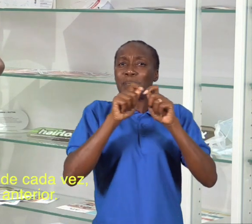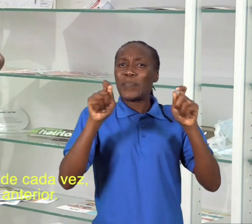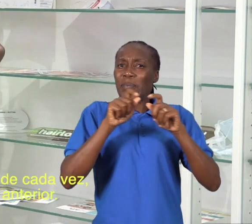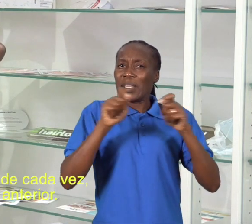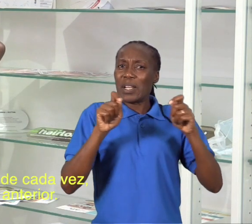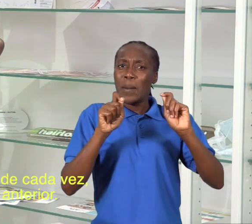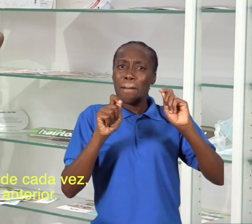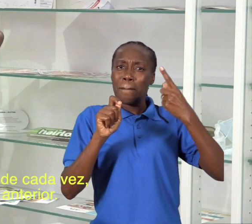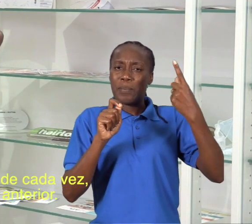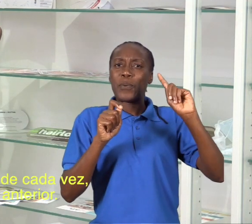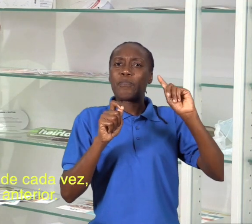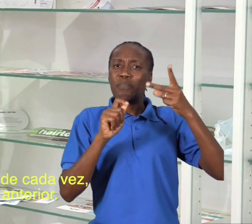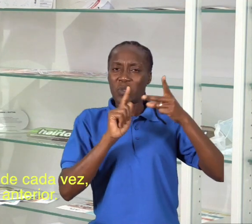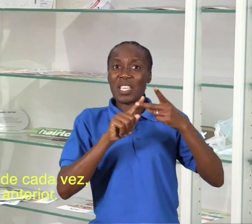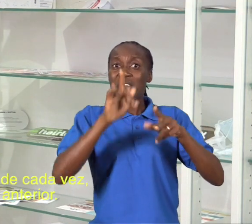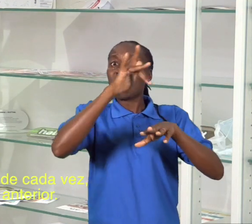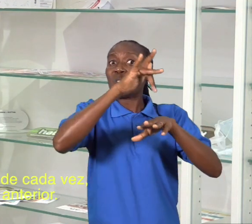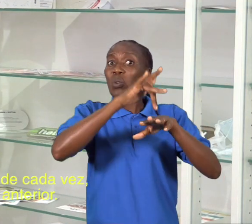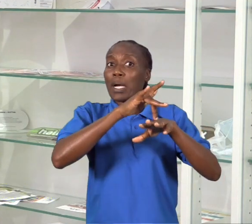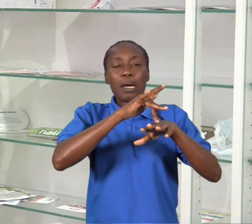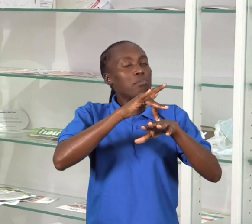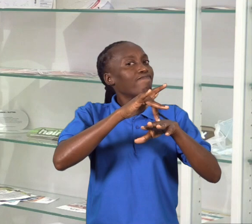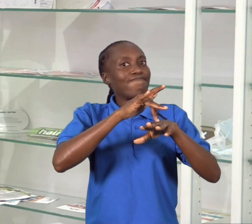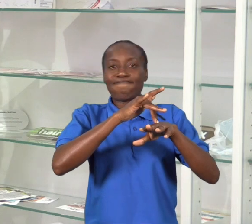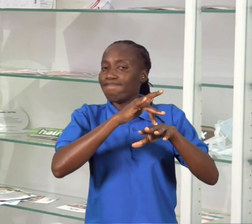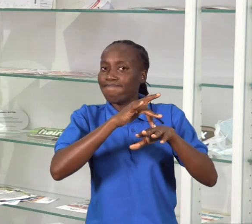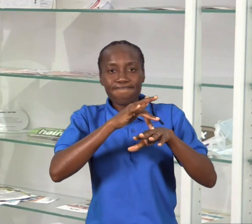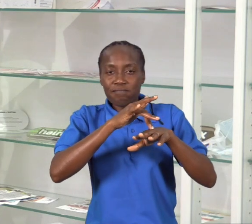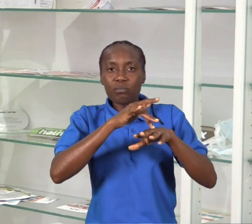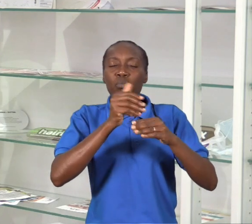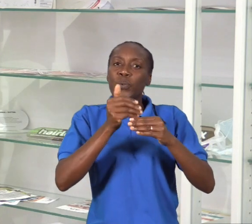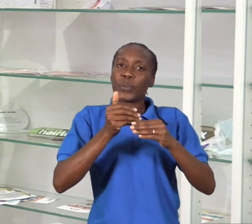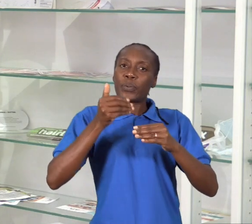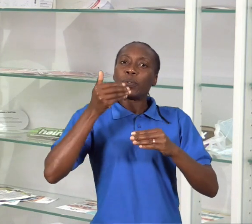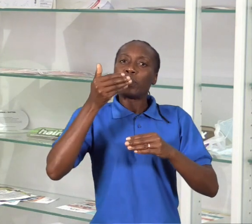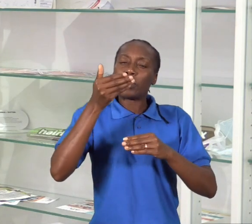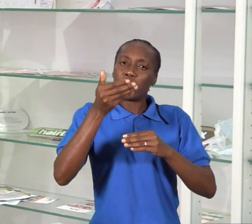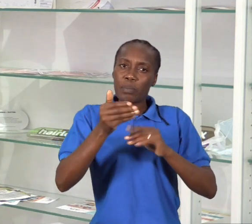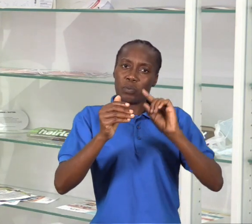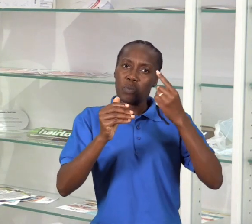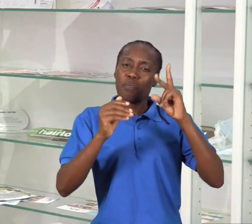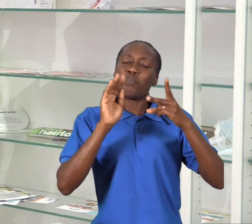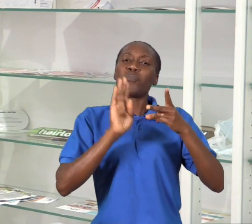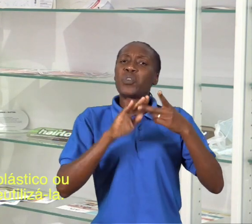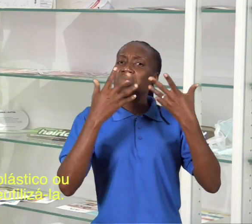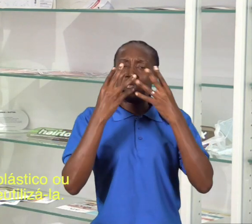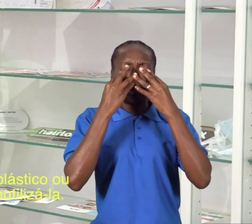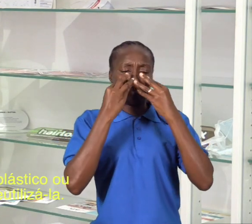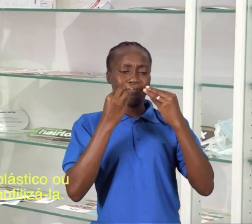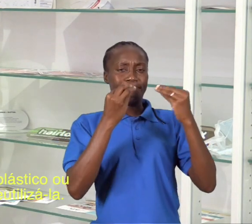sem tocar a face anterior e a segunda e já está.